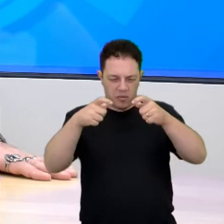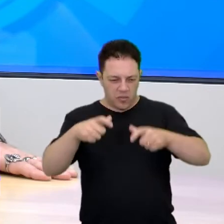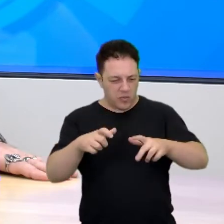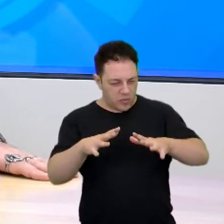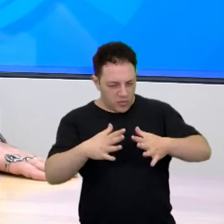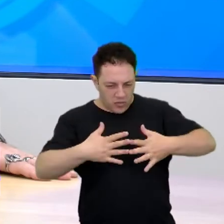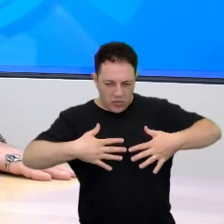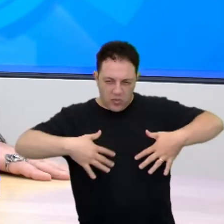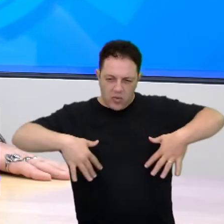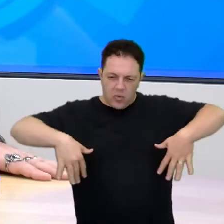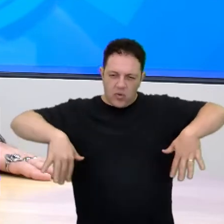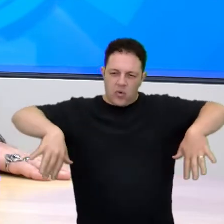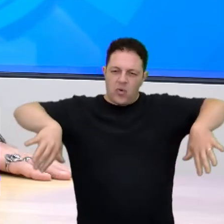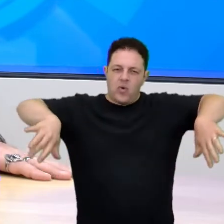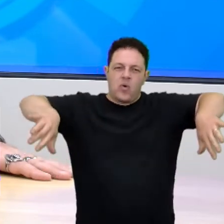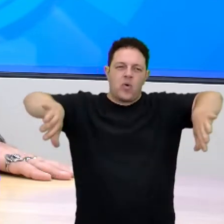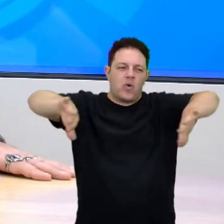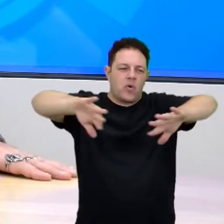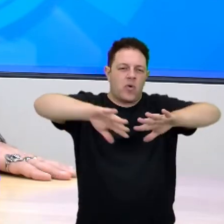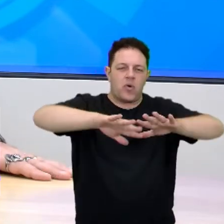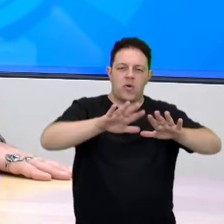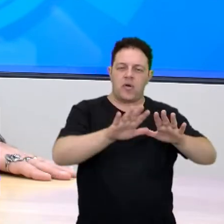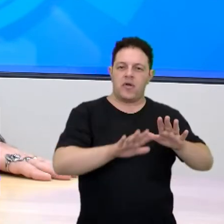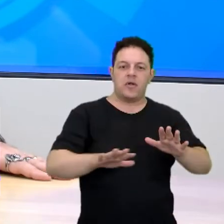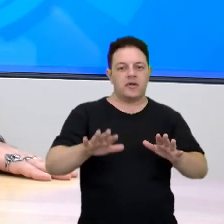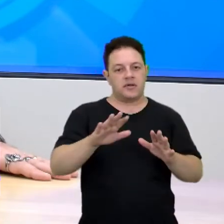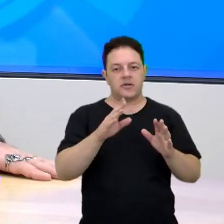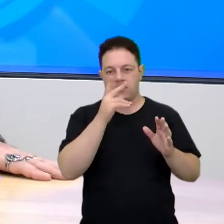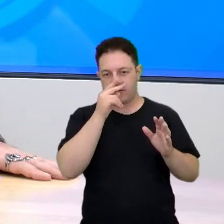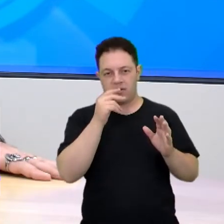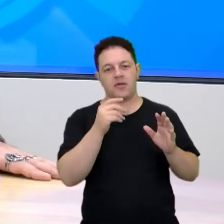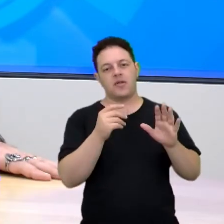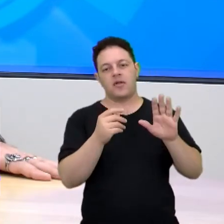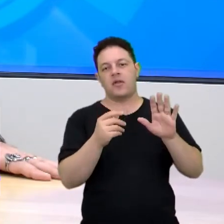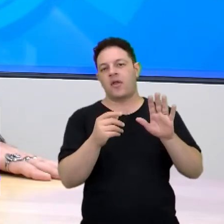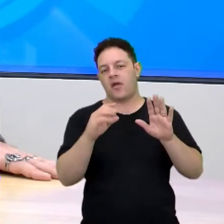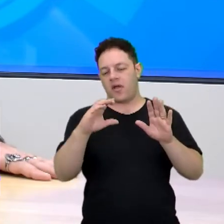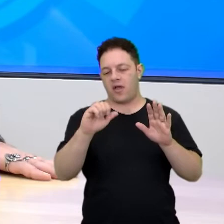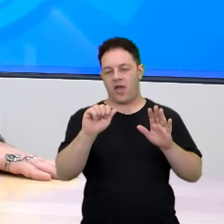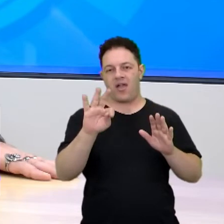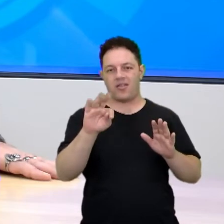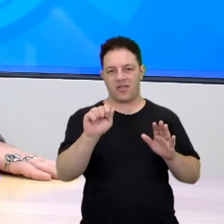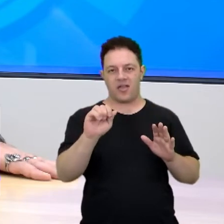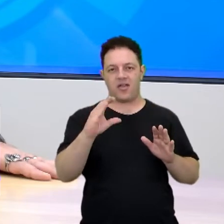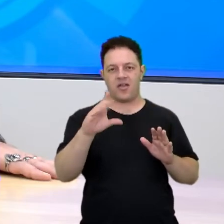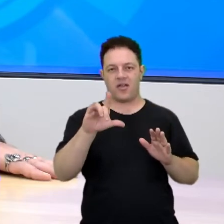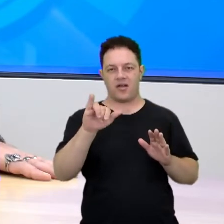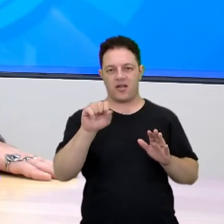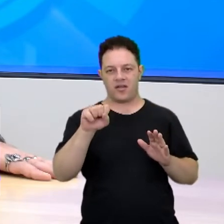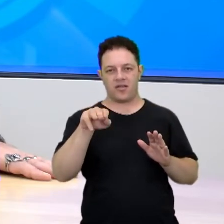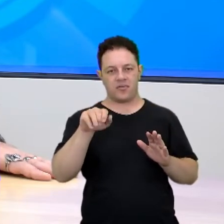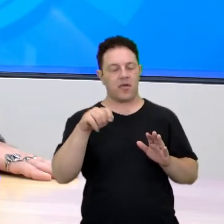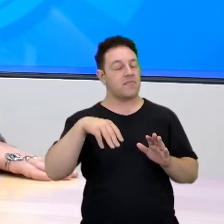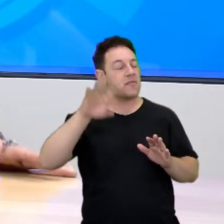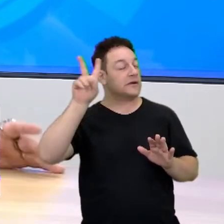como de boa parte aí do planeta, né, porque quando fala em cataclismo é uma situação bem mais agravante. Então vocês